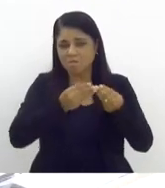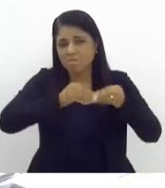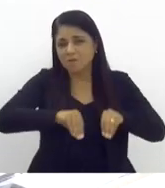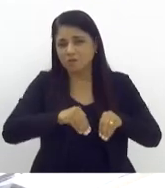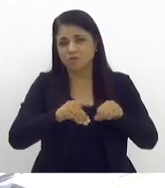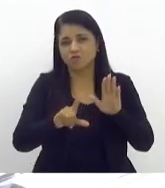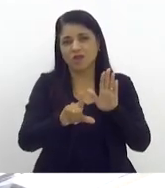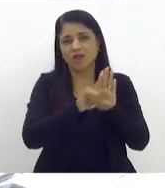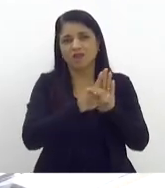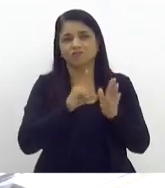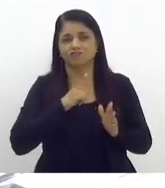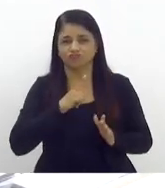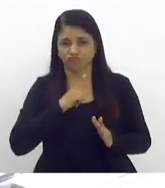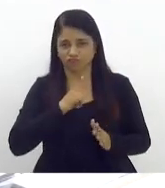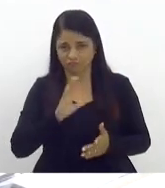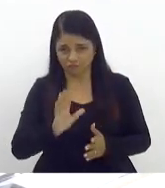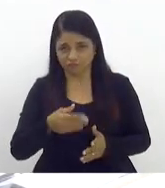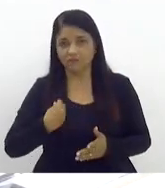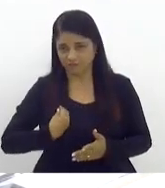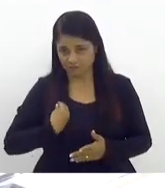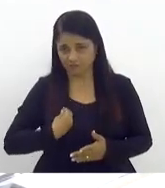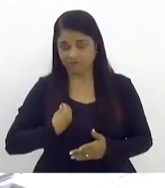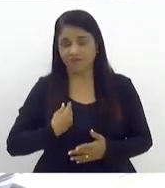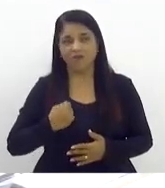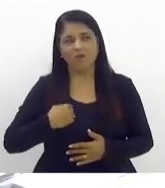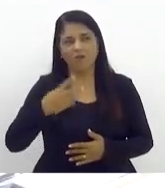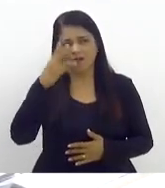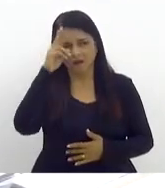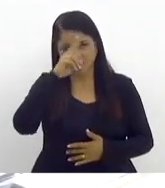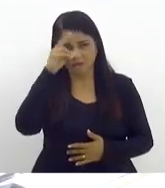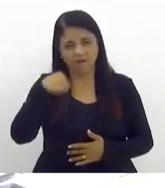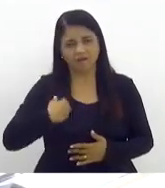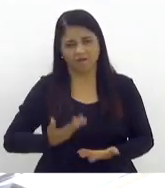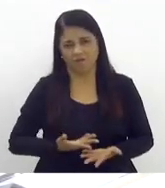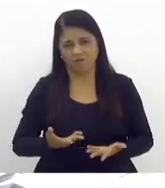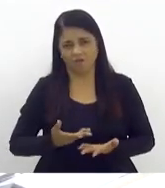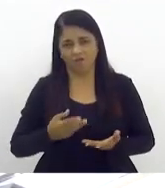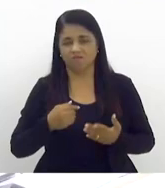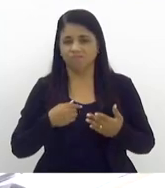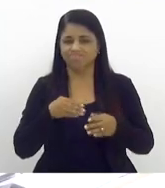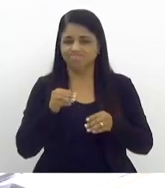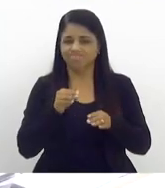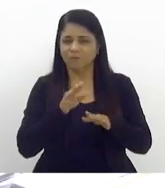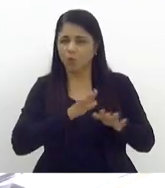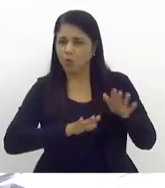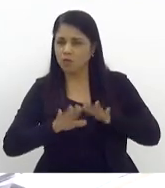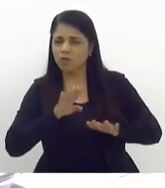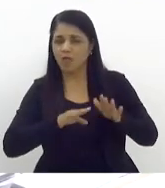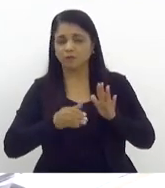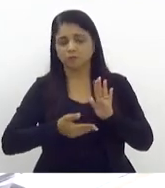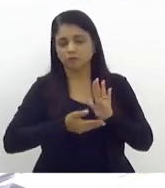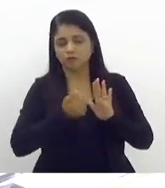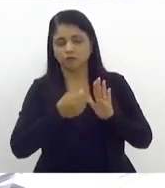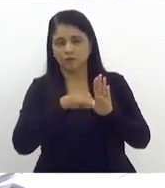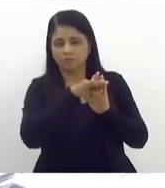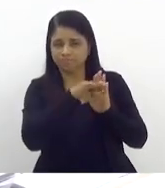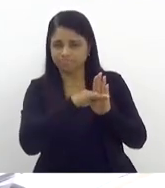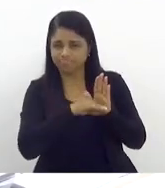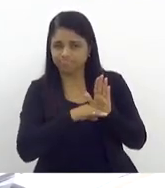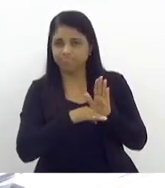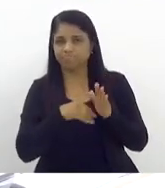lei já vigente, que me vem à cabeça aqui agora. E aí eu vou, por cautela, pedir para retirar de pauta e pedir para verificar,